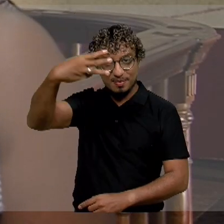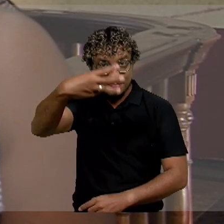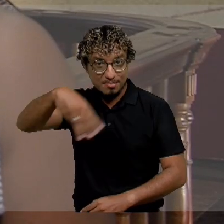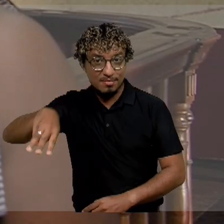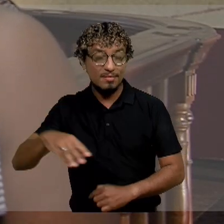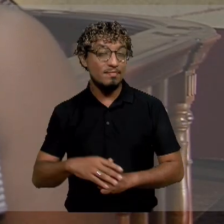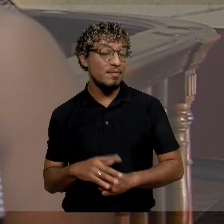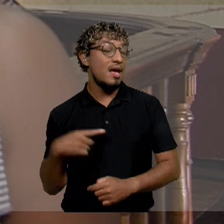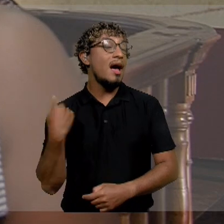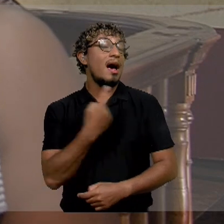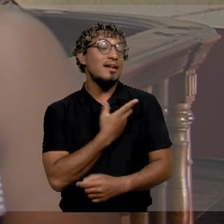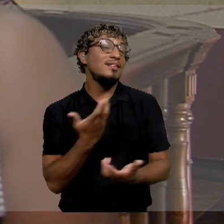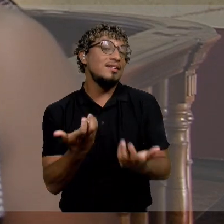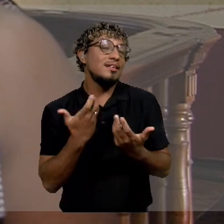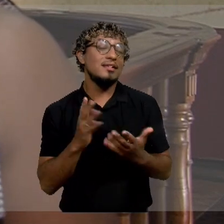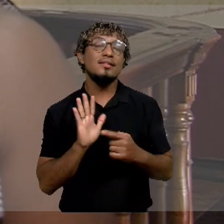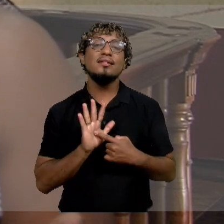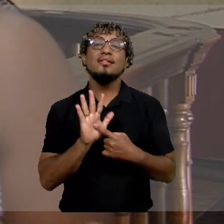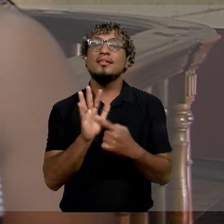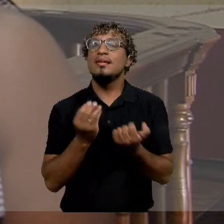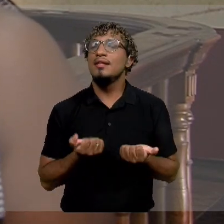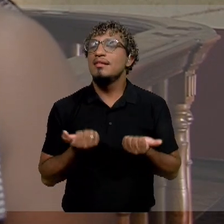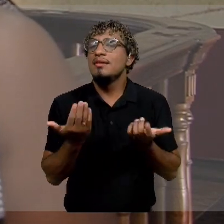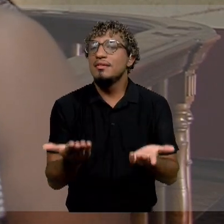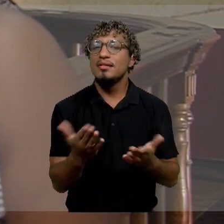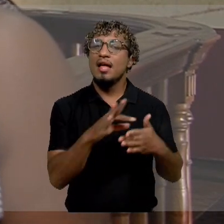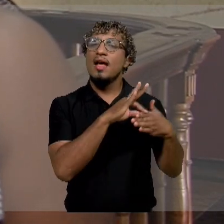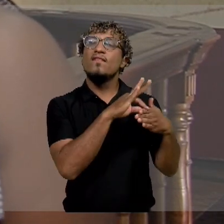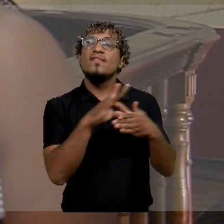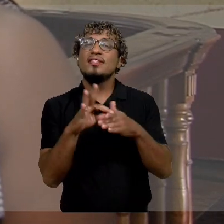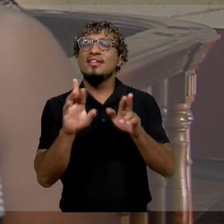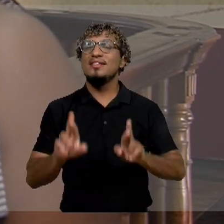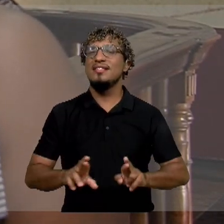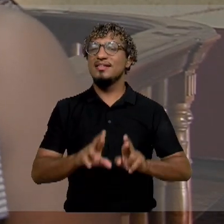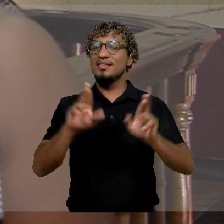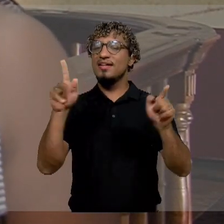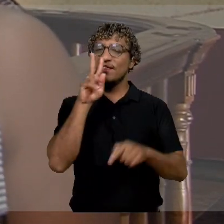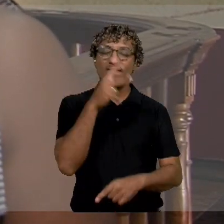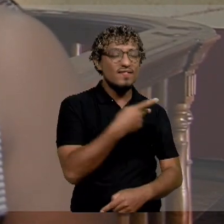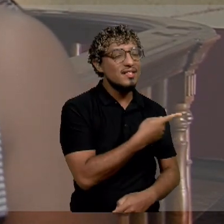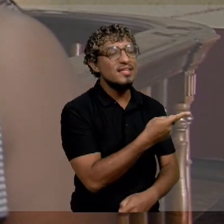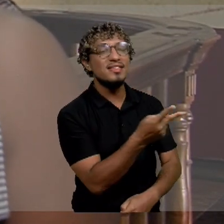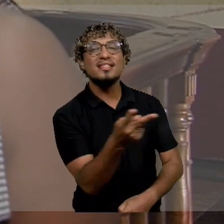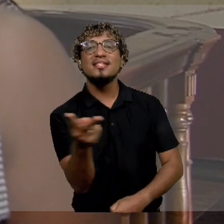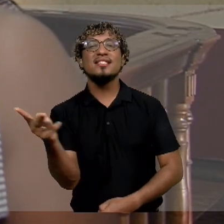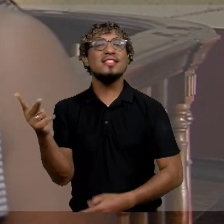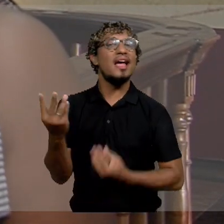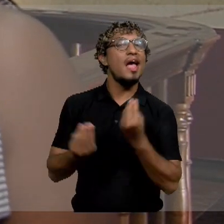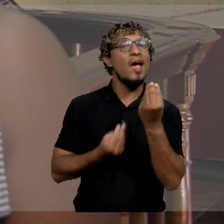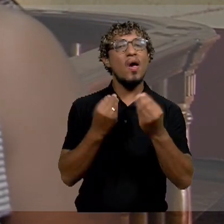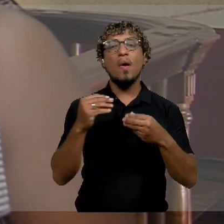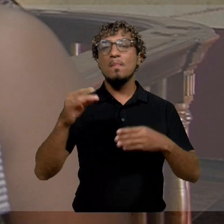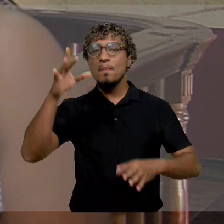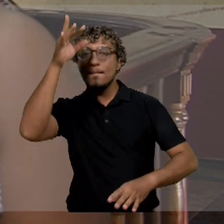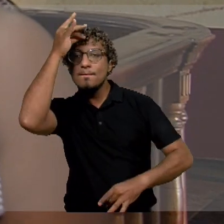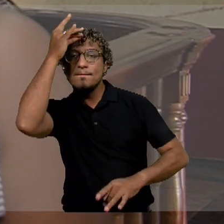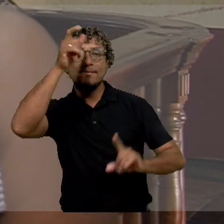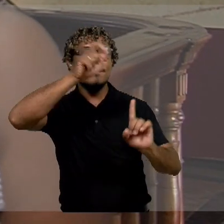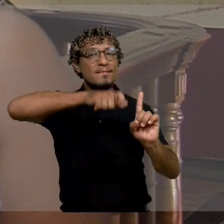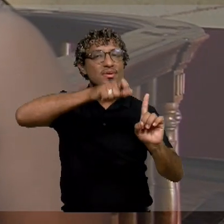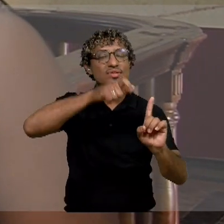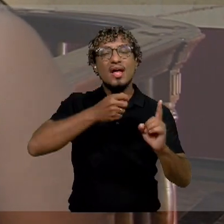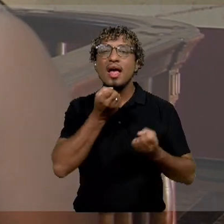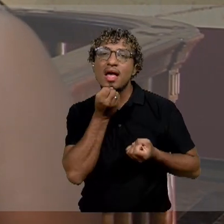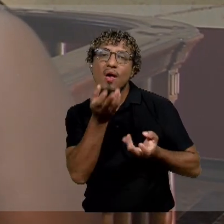visita diferenciada, né? Uma visita onde eles têm a oportunidade única de vivenciar esses personagens contando essa